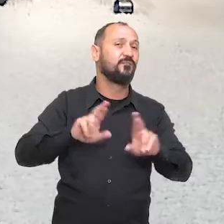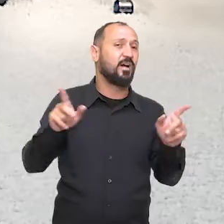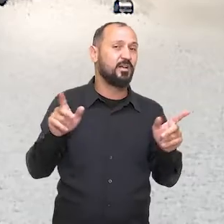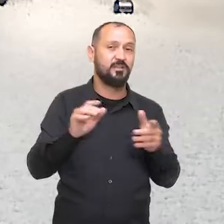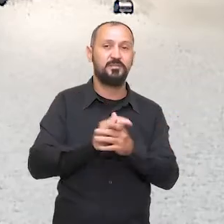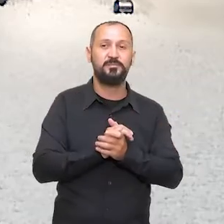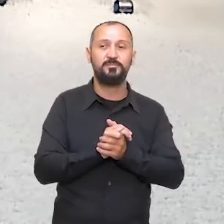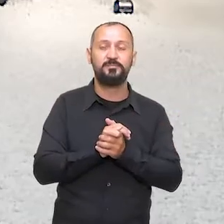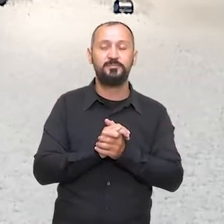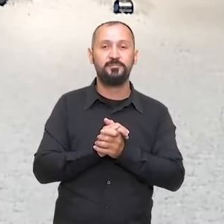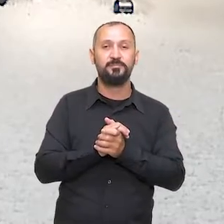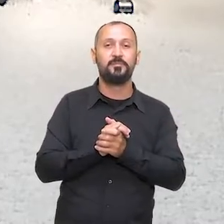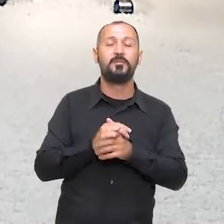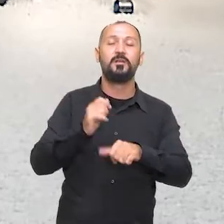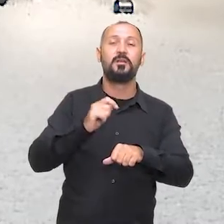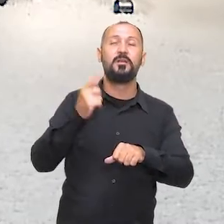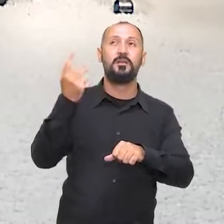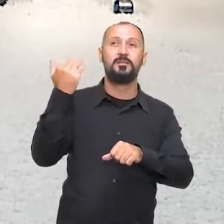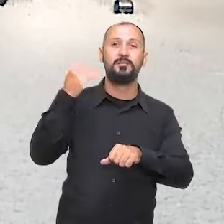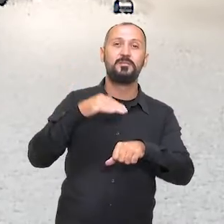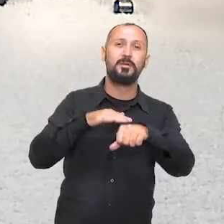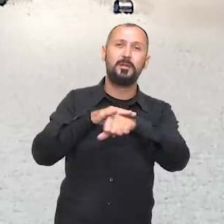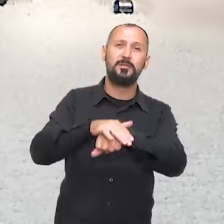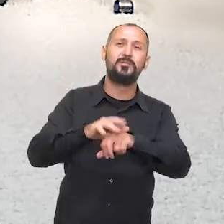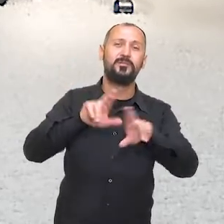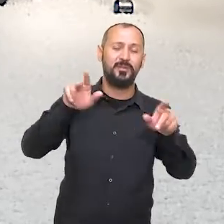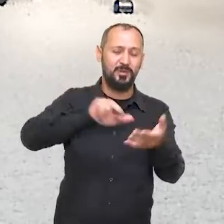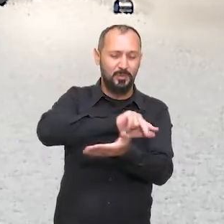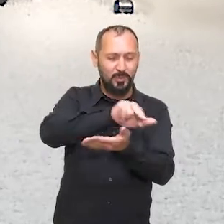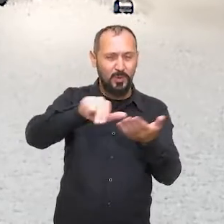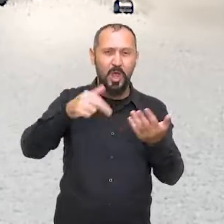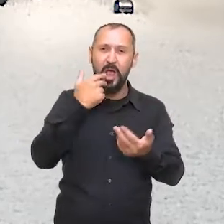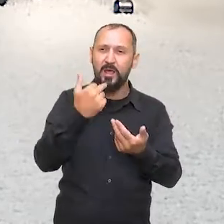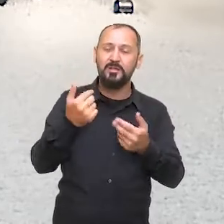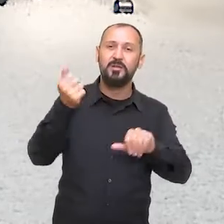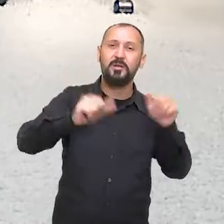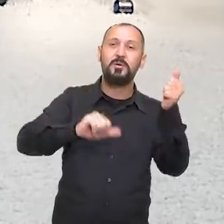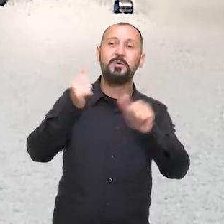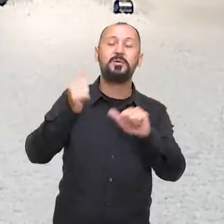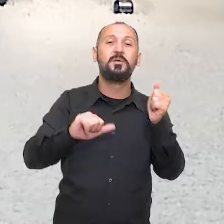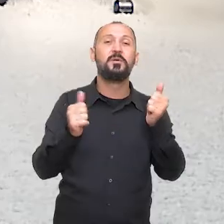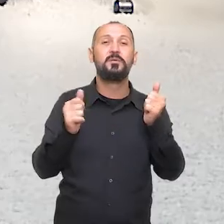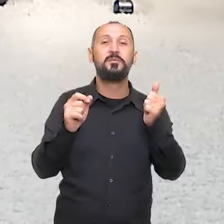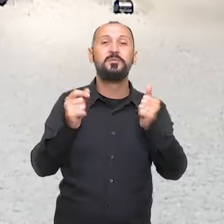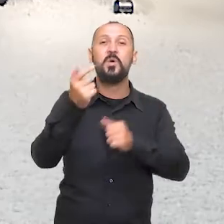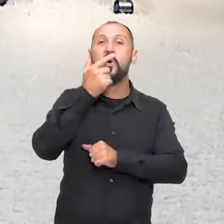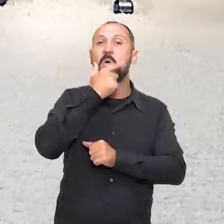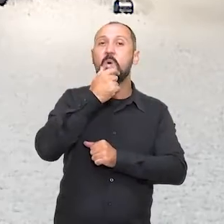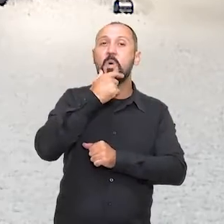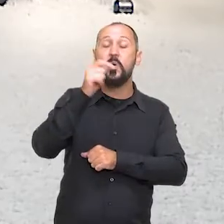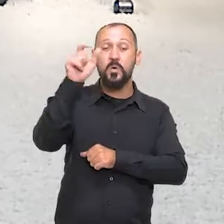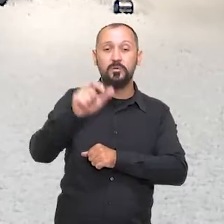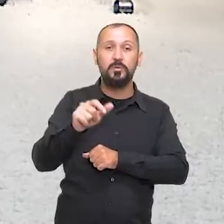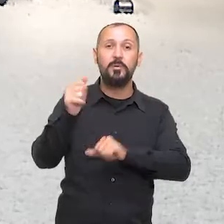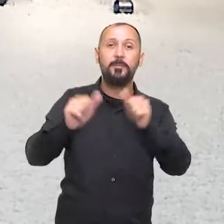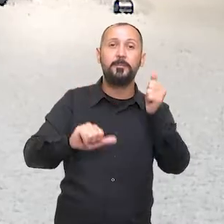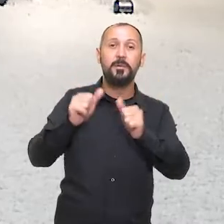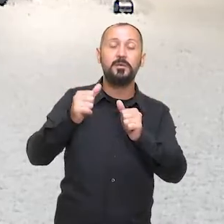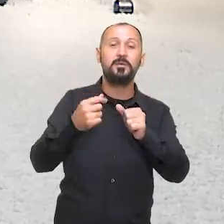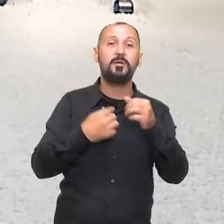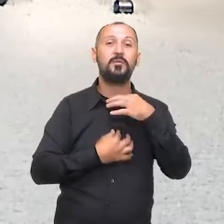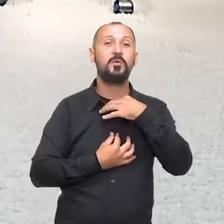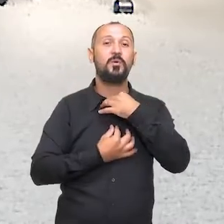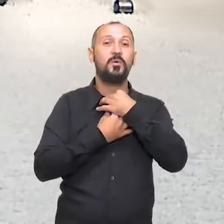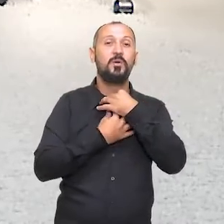totalmente diferente, e assim, naquela noite foi um universo colorido. A gente fez análise até dos homens que estavam presentes, se estavam